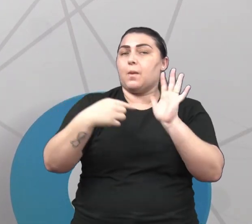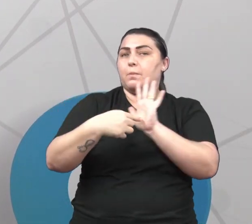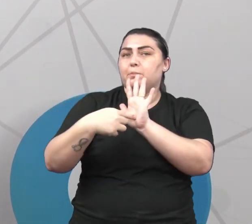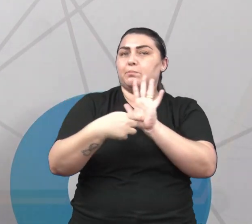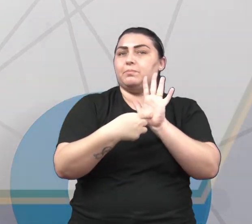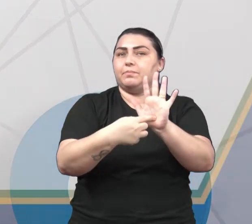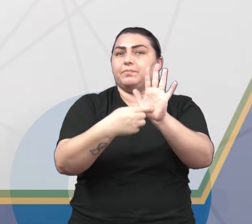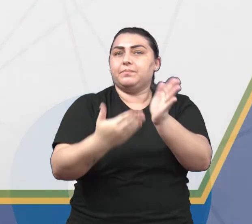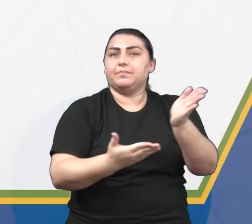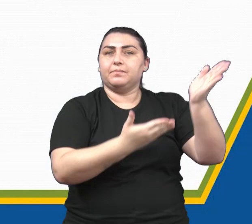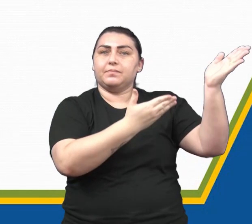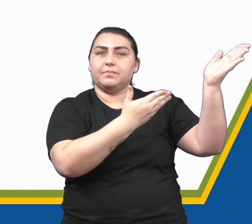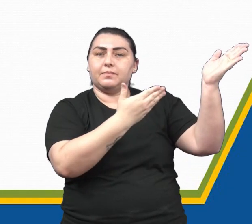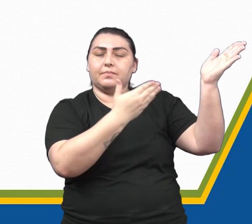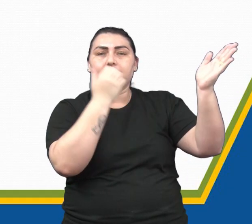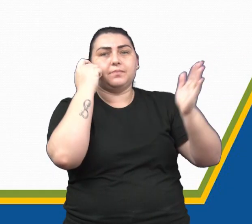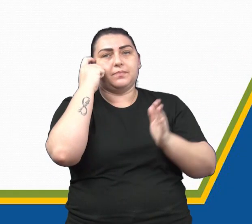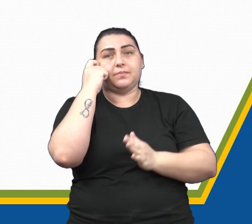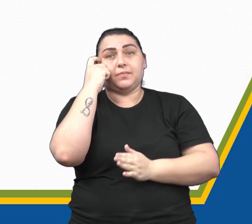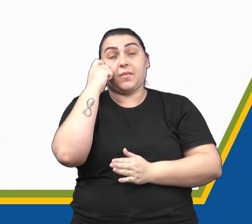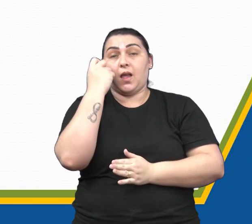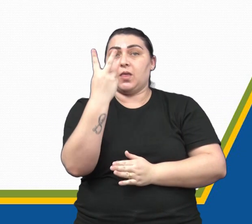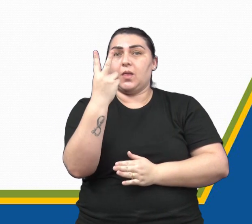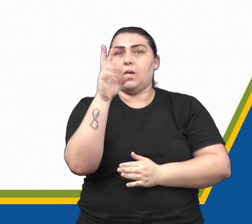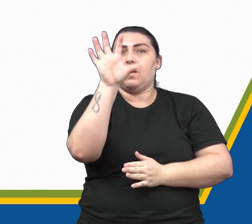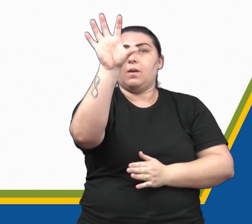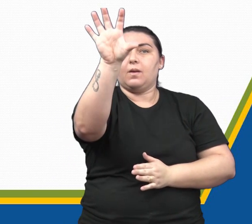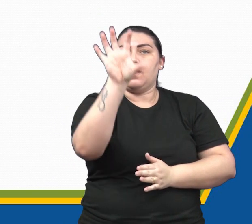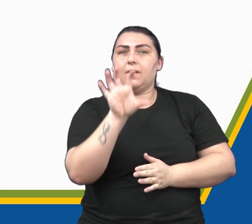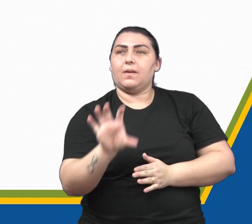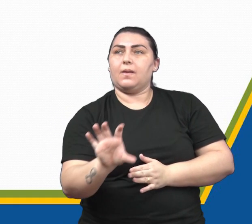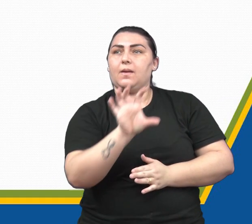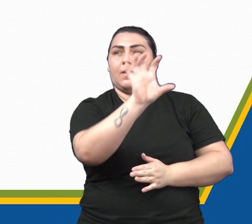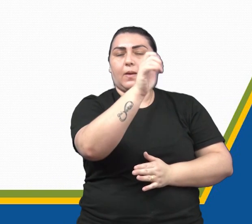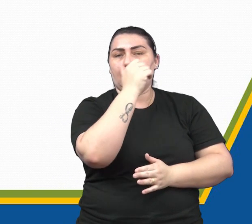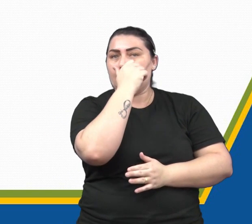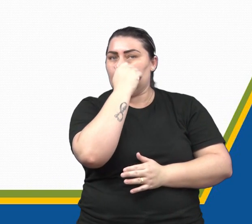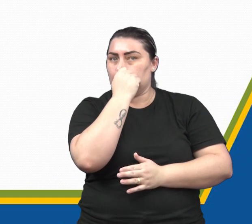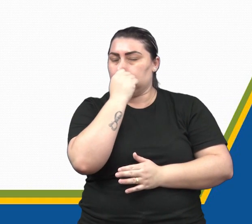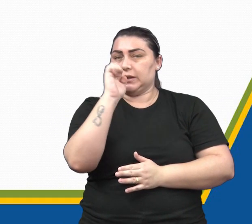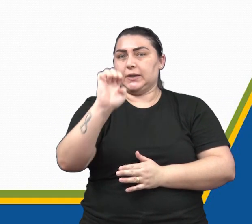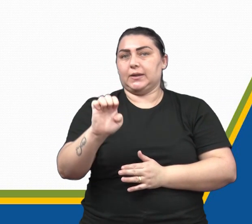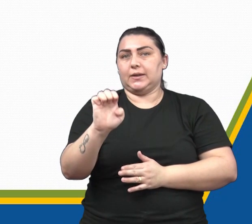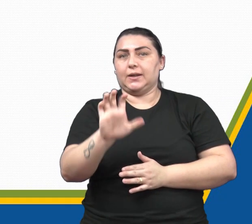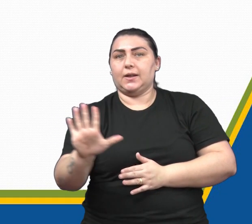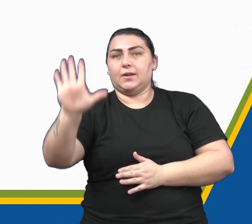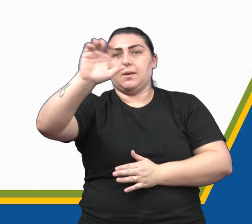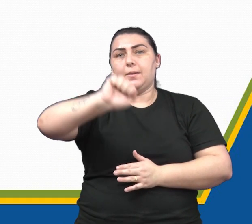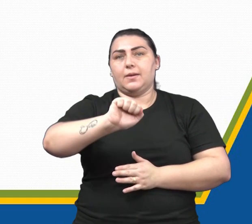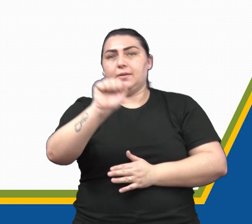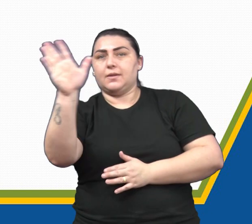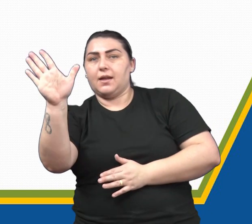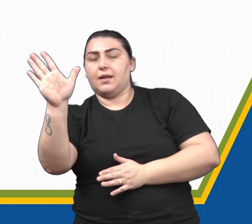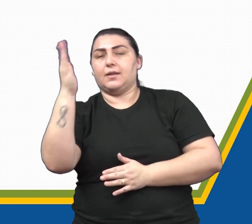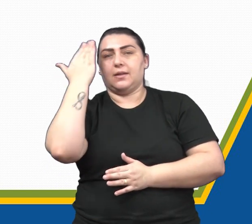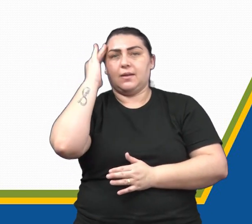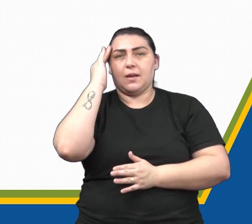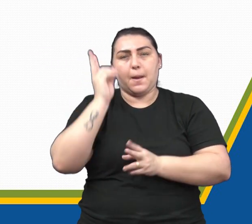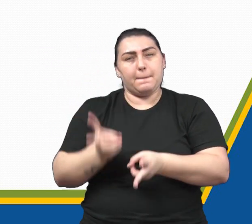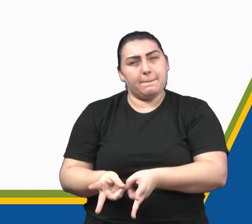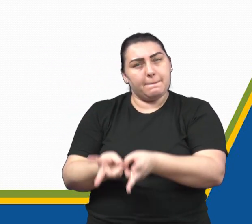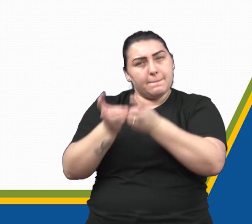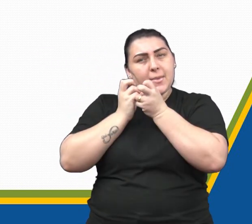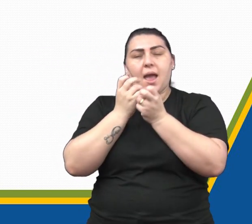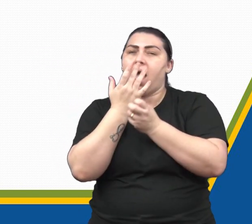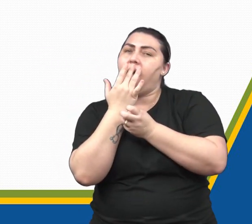mostrar para vocês, tá? Essa questão aqui de dois mapas. A gente vai estar sempre trabalhando com a ideia de dois mapas, da Europa e da Ásia. Vocês podem perceber uma